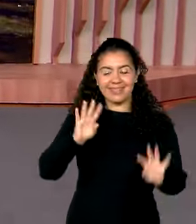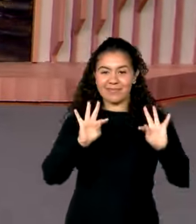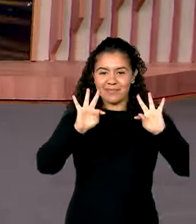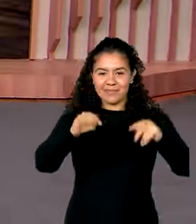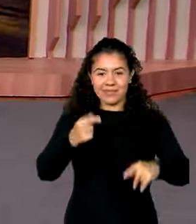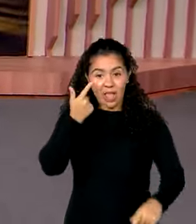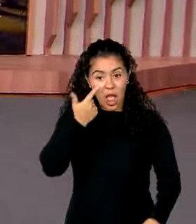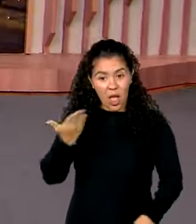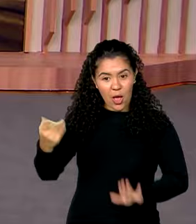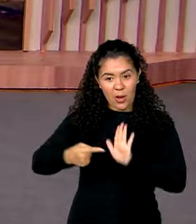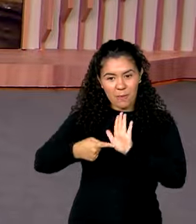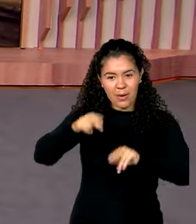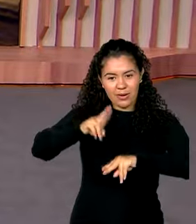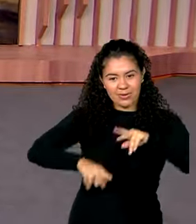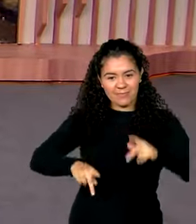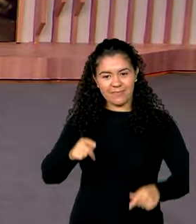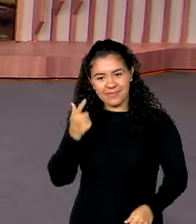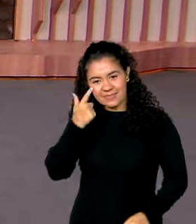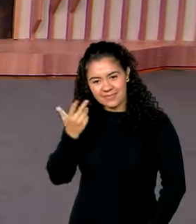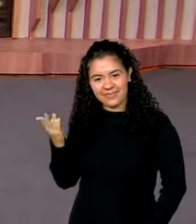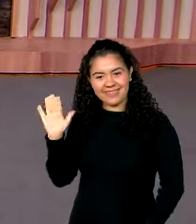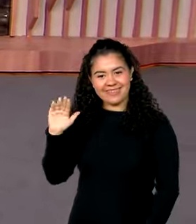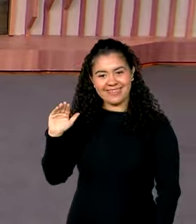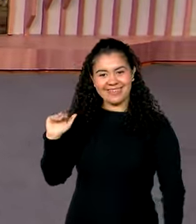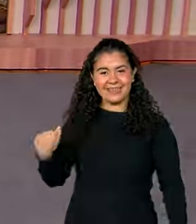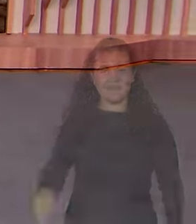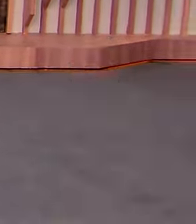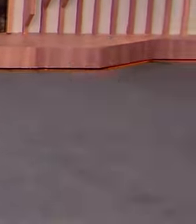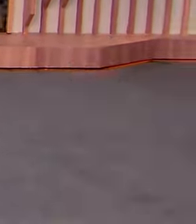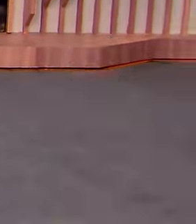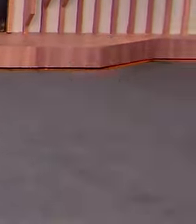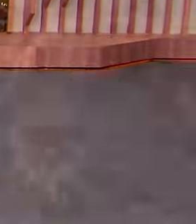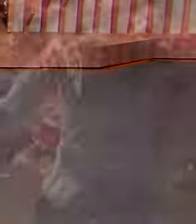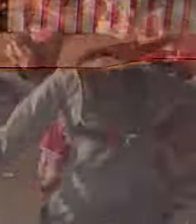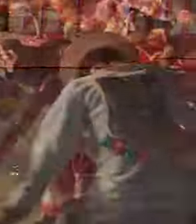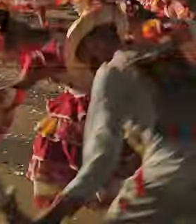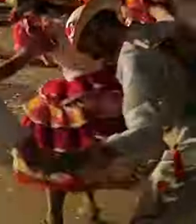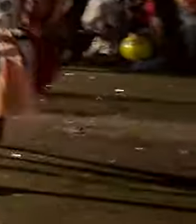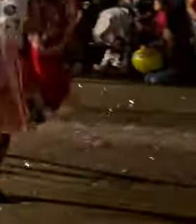com um pouquinho de festa junina. Tchau. Tchau. Tchau.